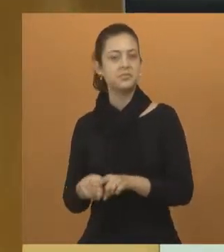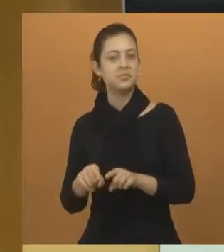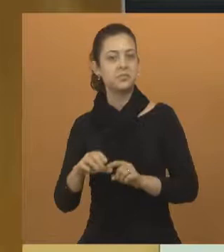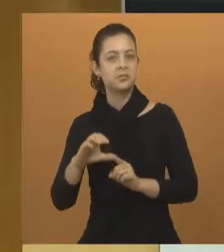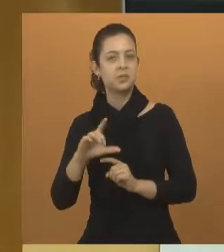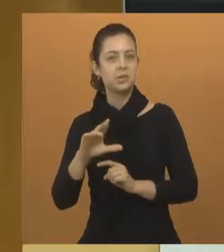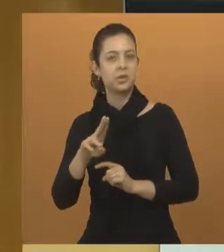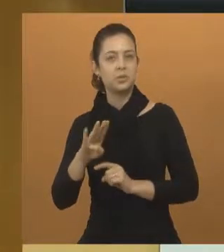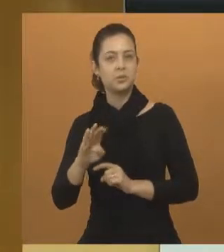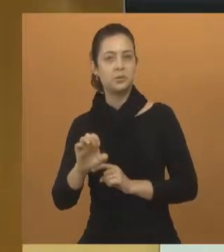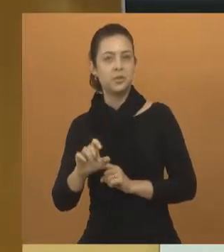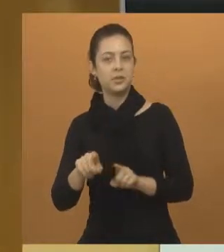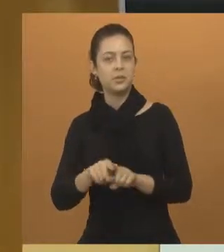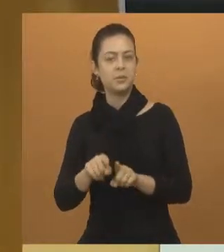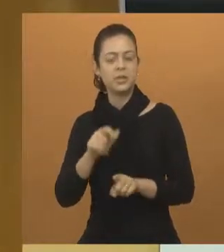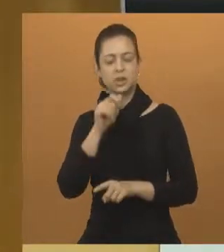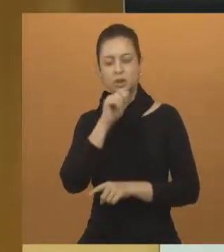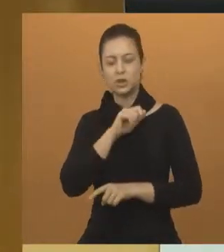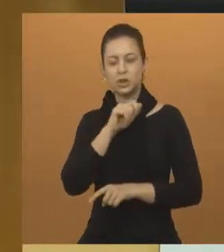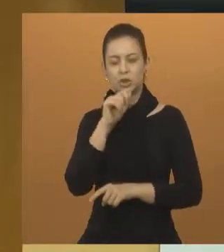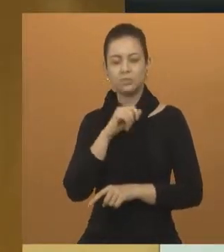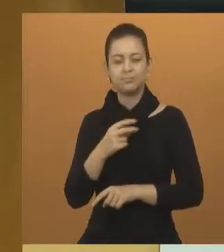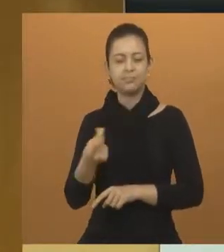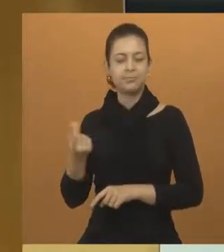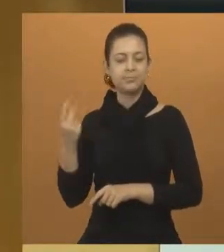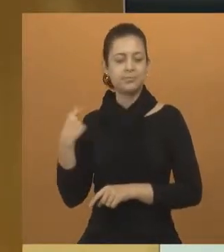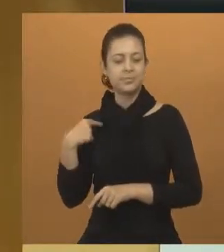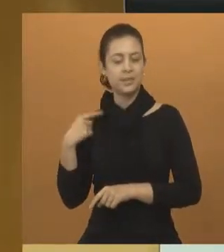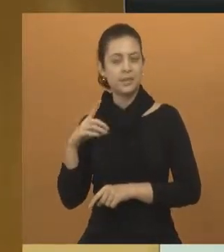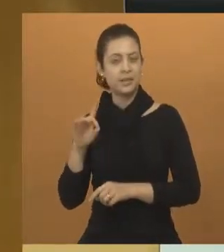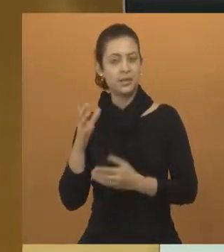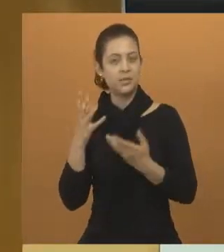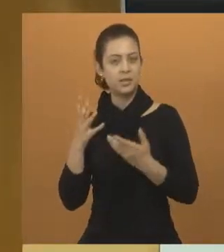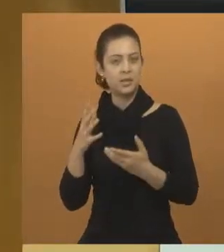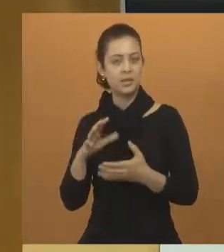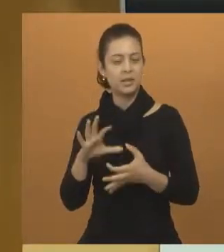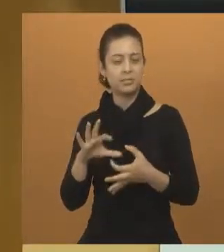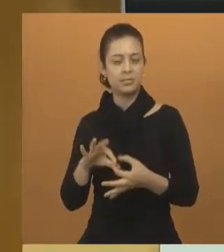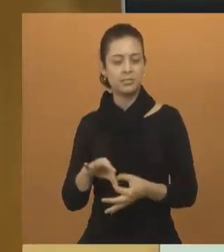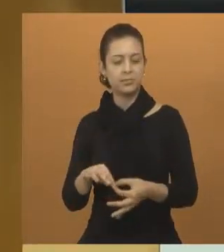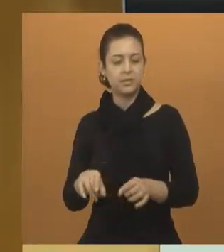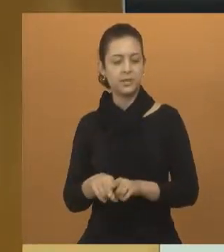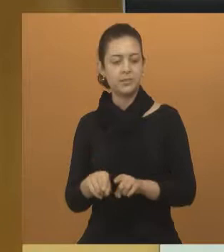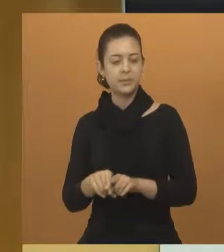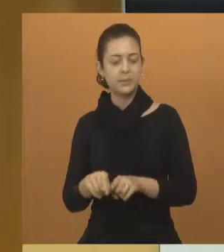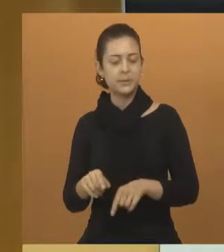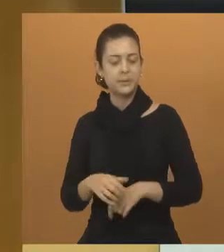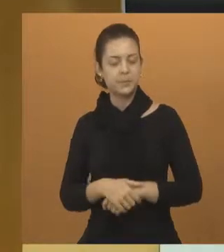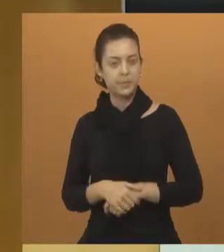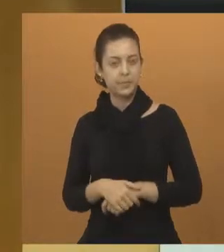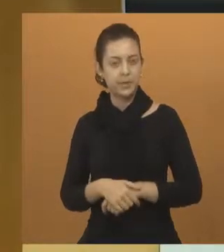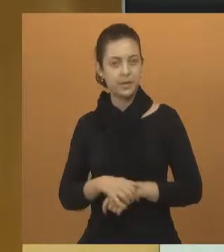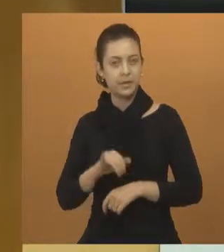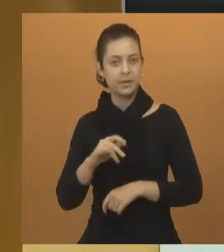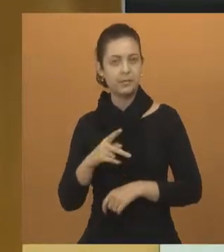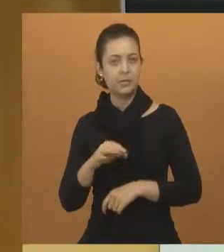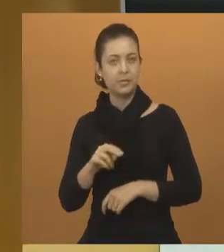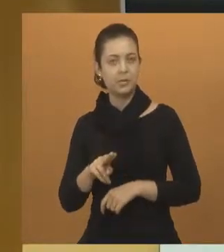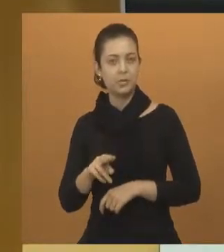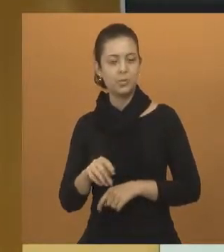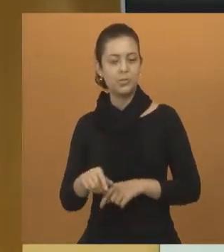da Mocidade é um clube bem antigo, que também, se Deus quiser, fará parte desse IPTU.